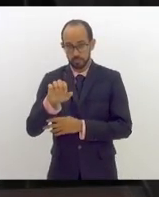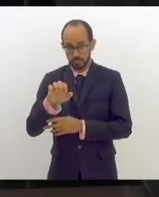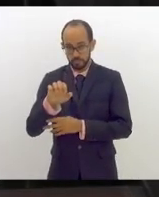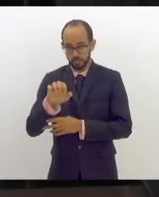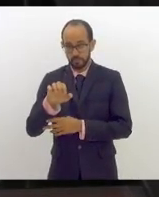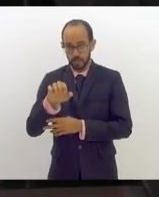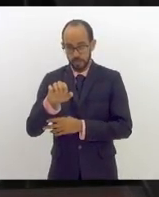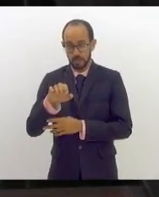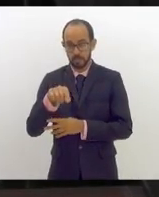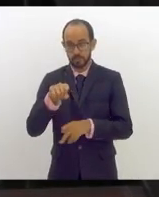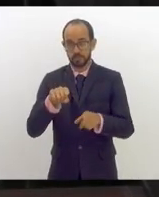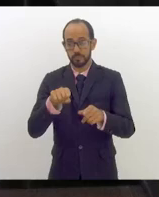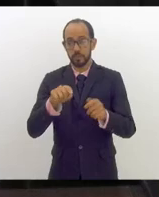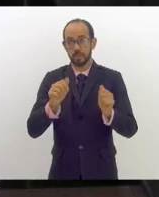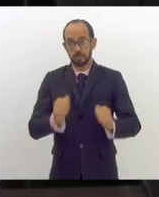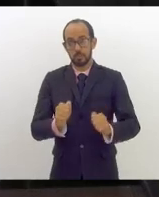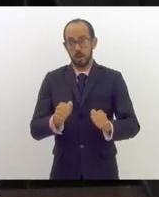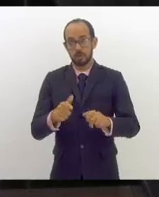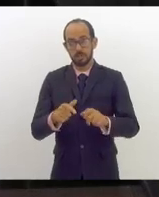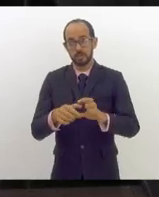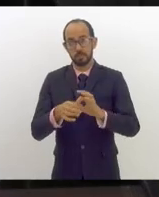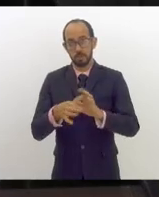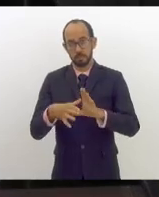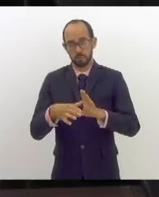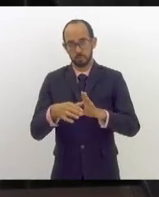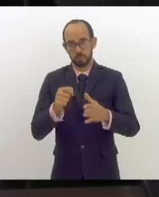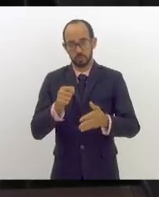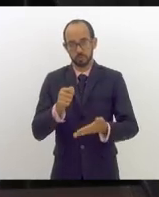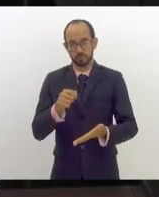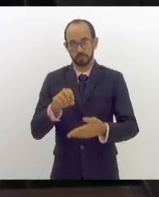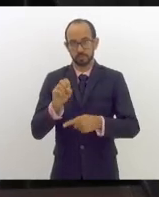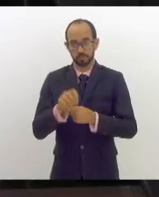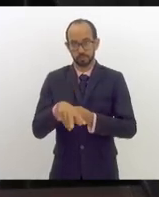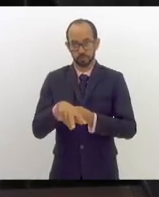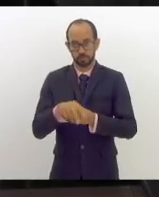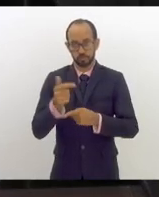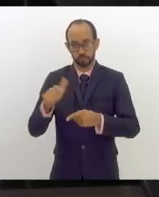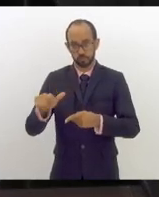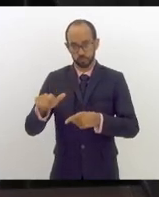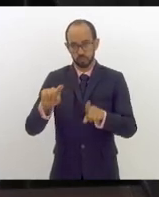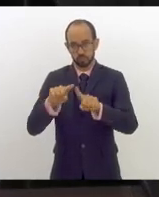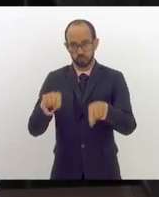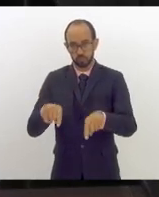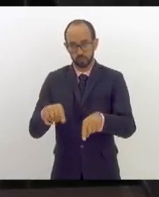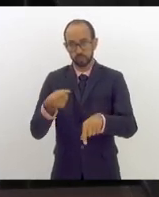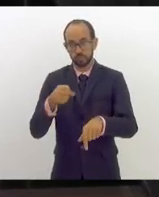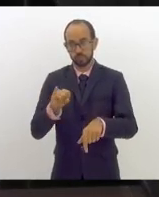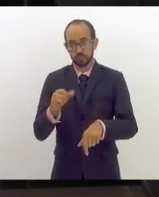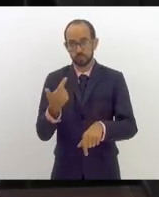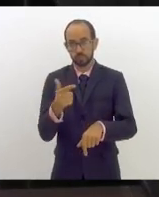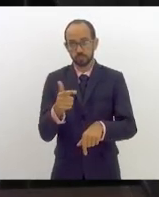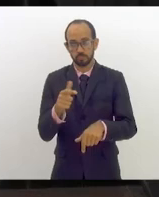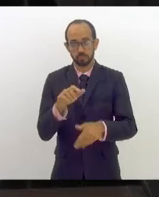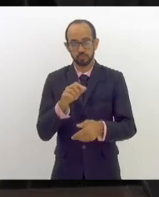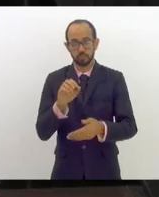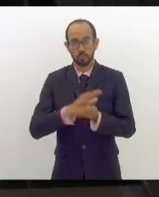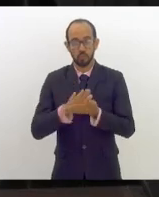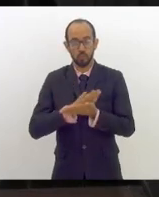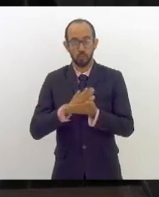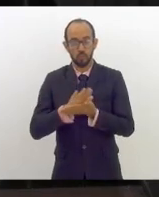cidade que só possa ser permitido a contratação de terceiros se não qualquer nenhum outro